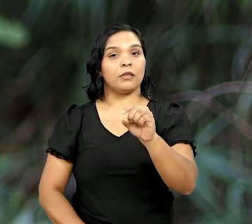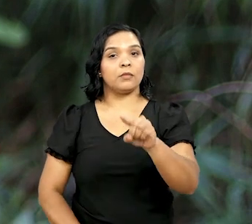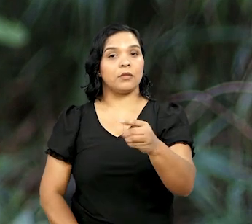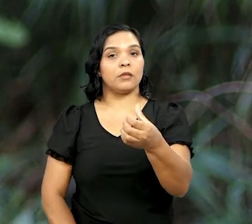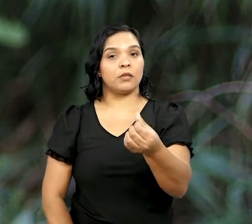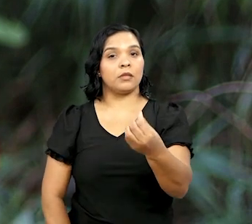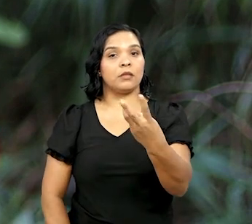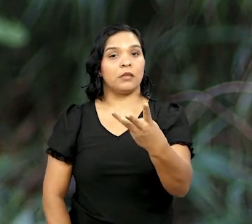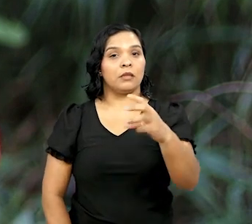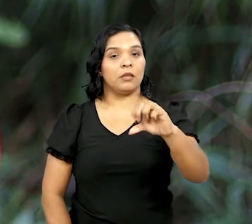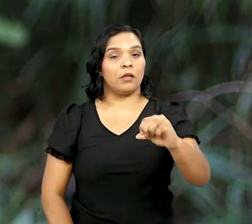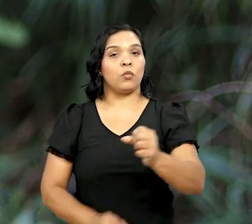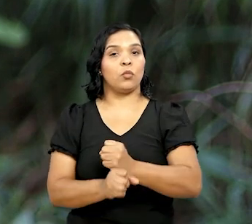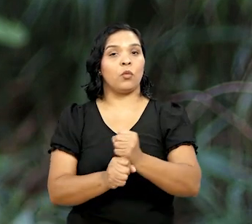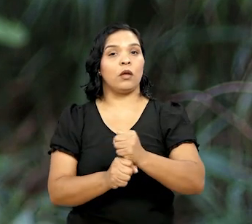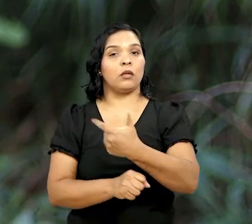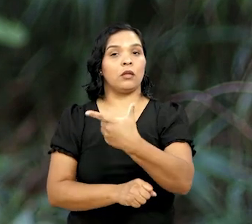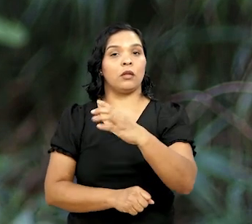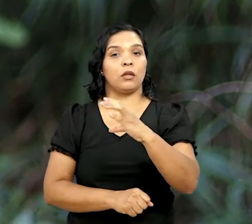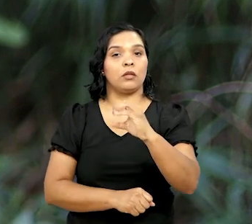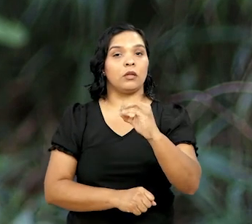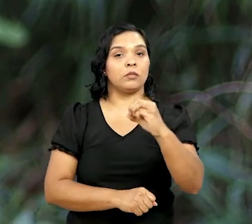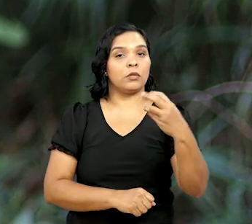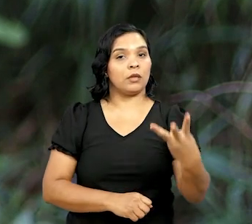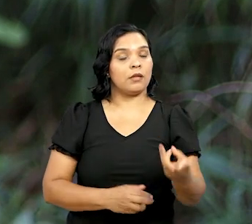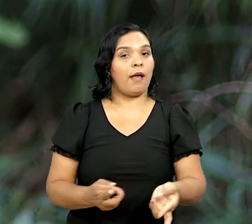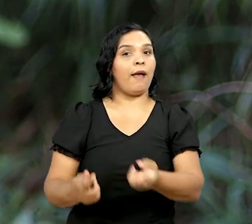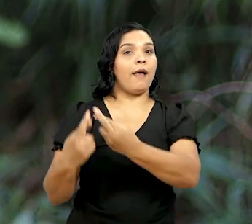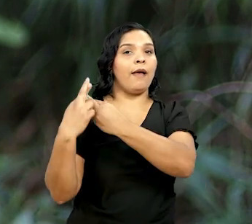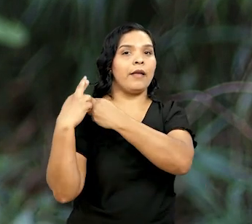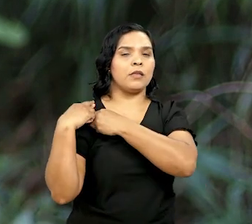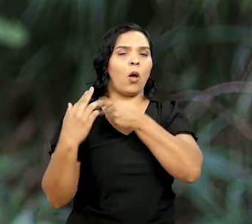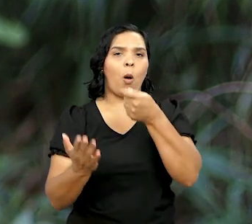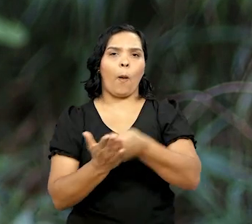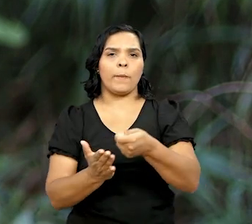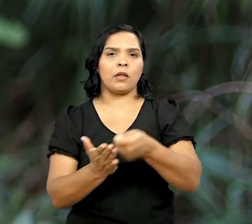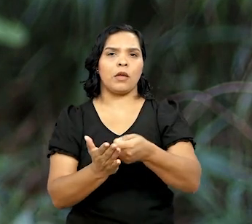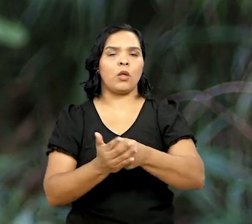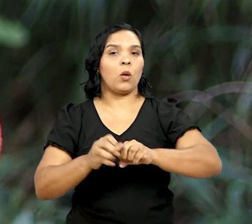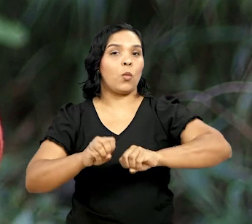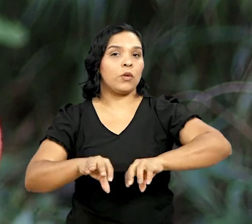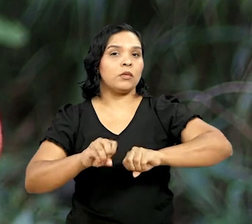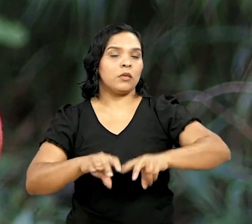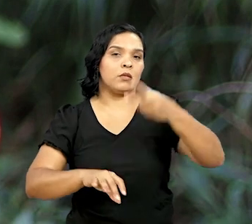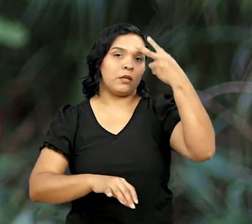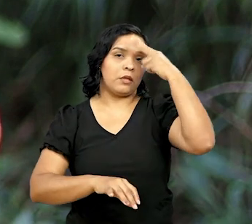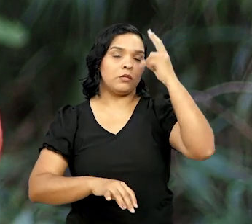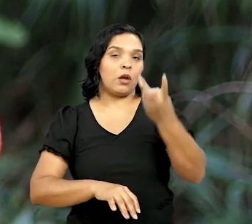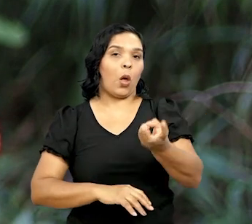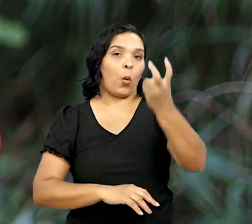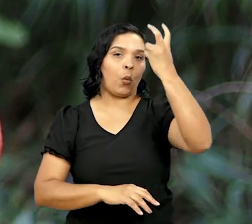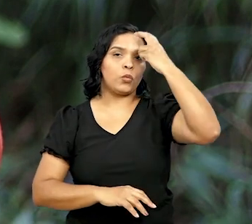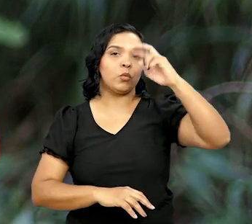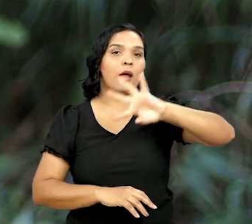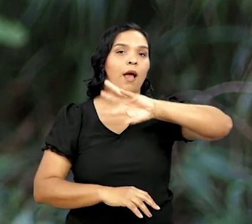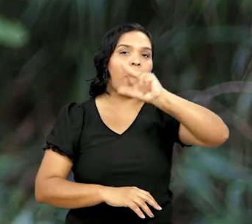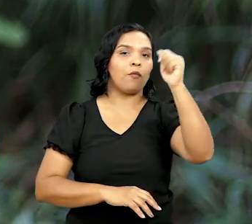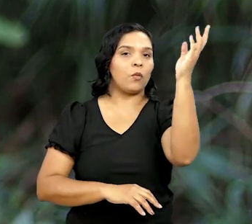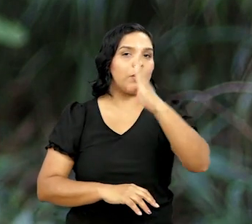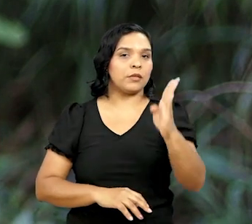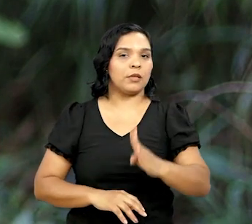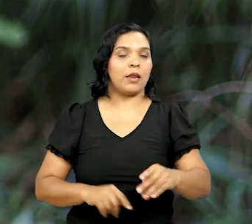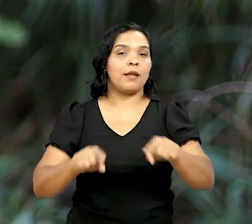A Lei 10.639 de 2003 foi responsável por tornar obrigatório o ensino da história e